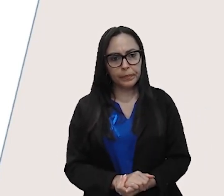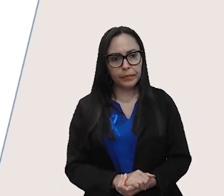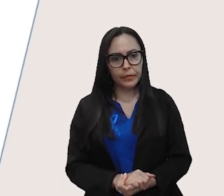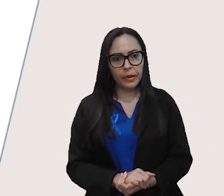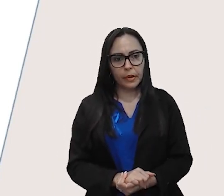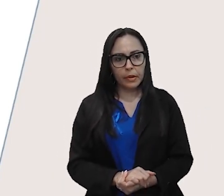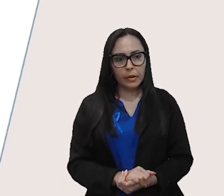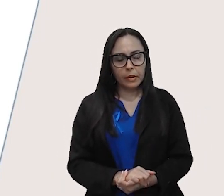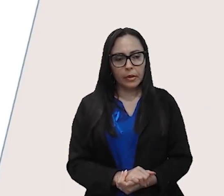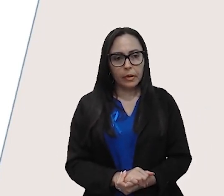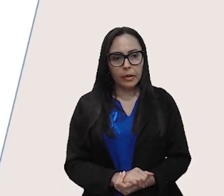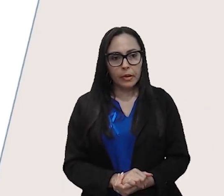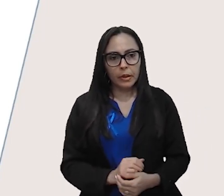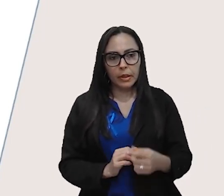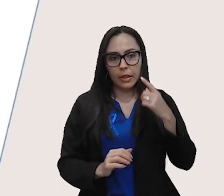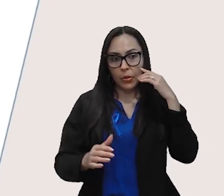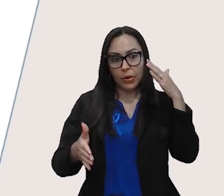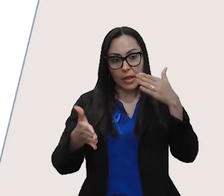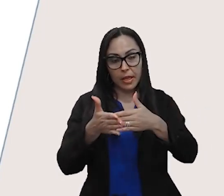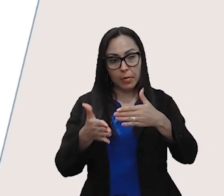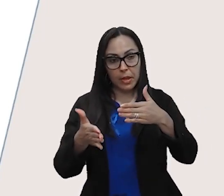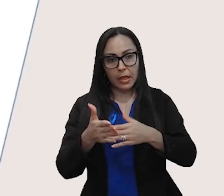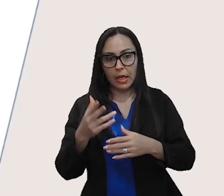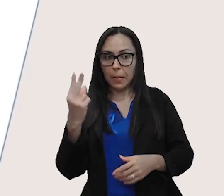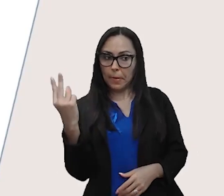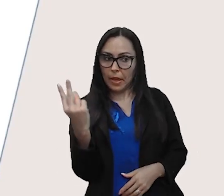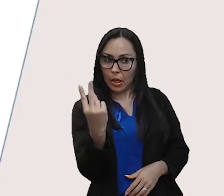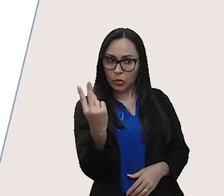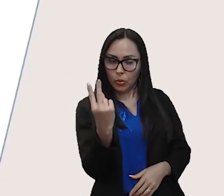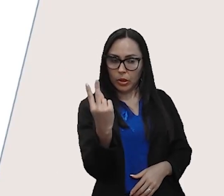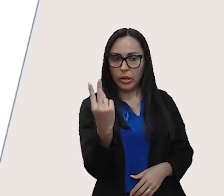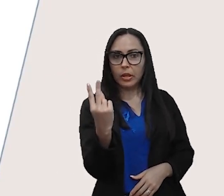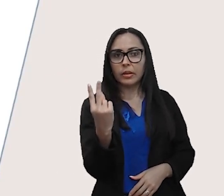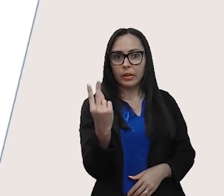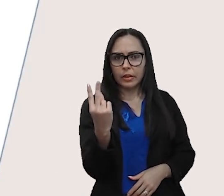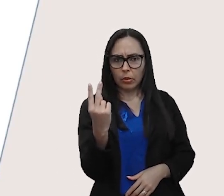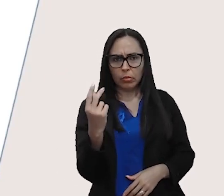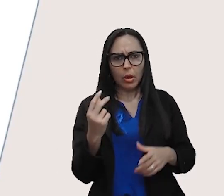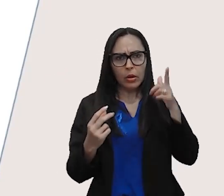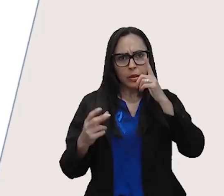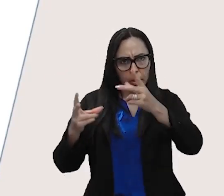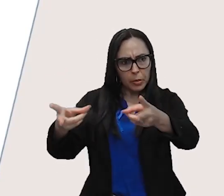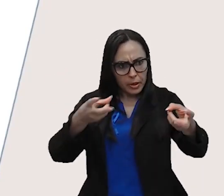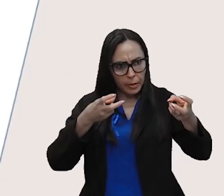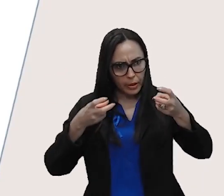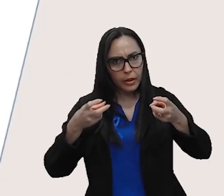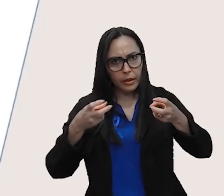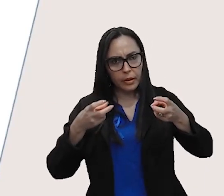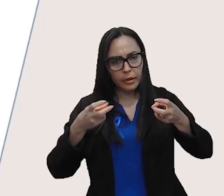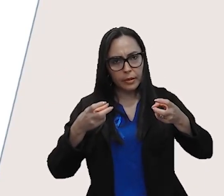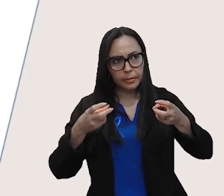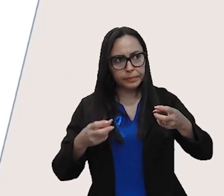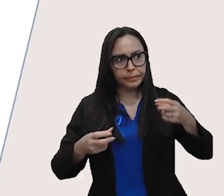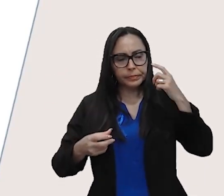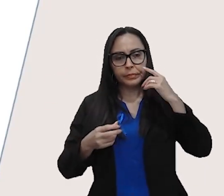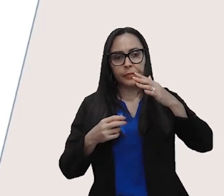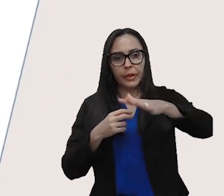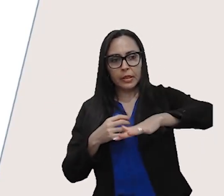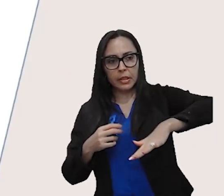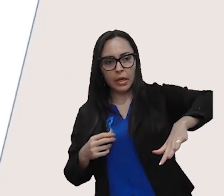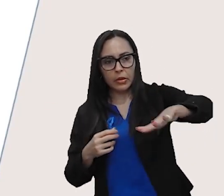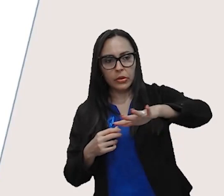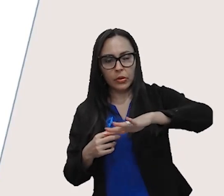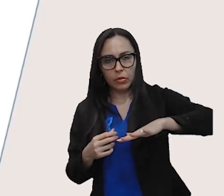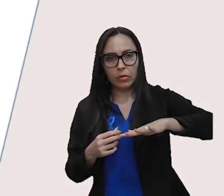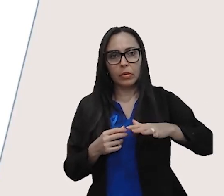região do plano limitada por essas duas retas. Conseguiu perceber isso aí? Pronto, essa região, ela